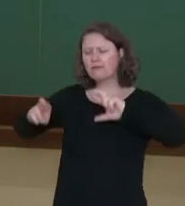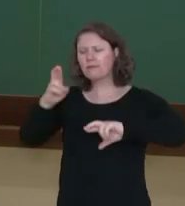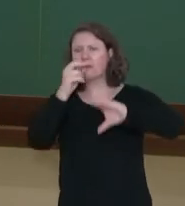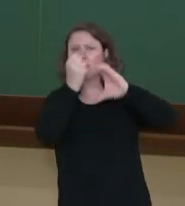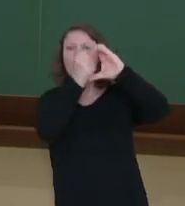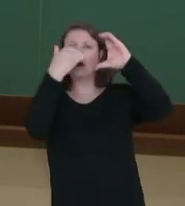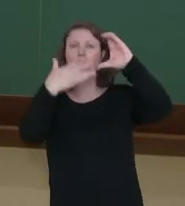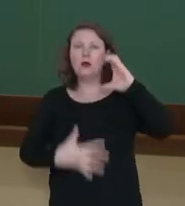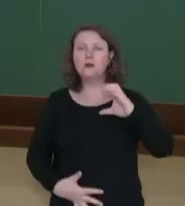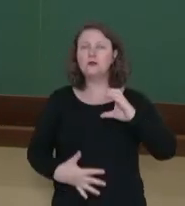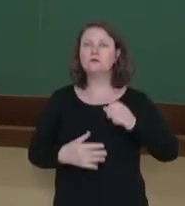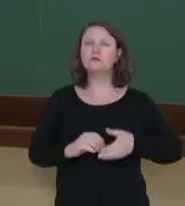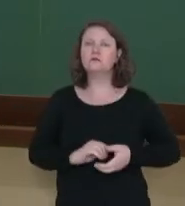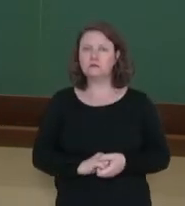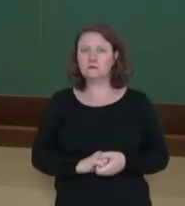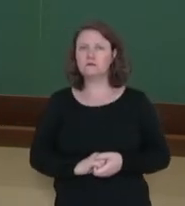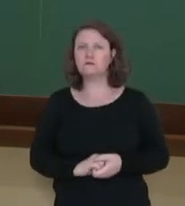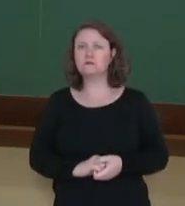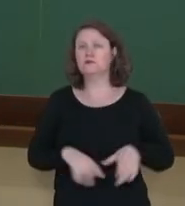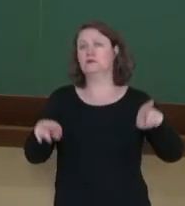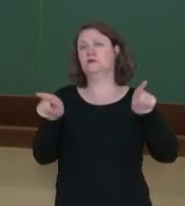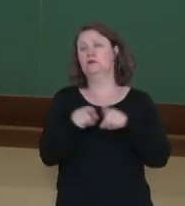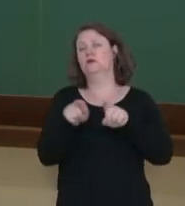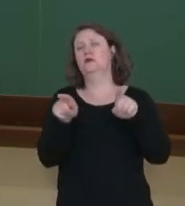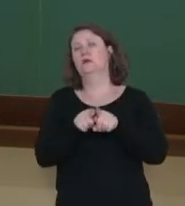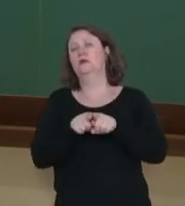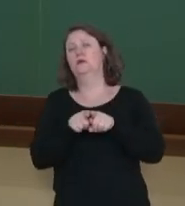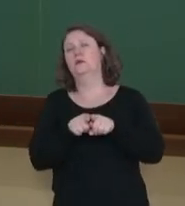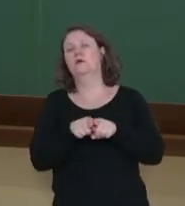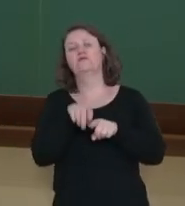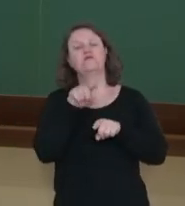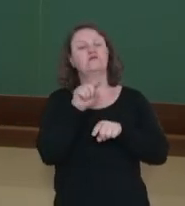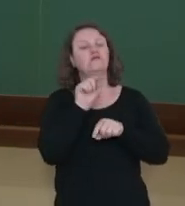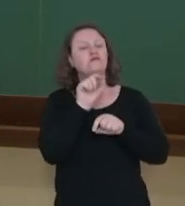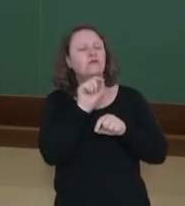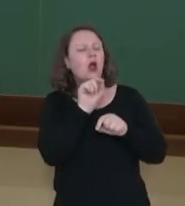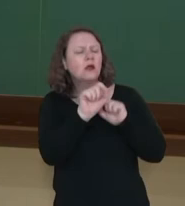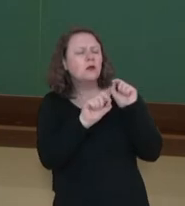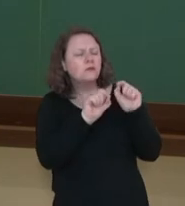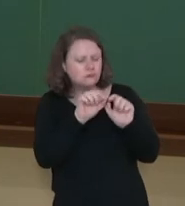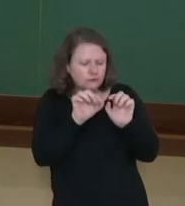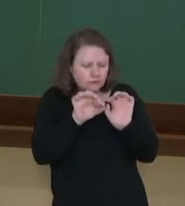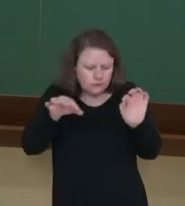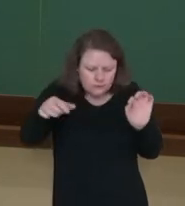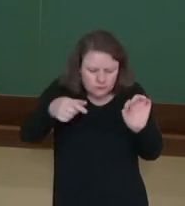dessas ervilhas. As partes reprodutivas ele dissecava